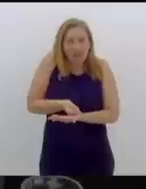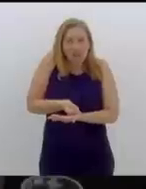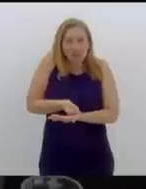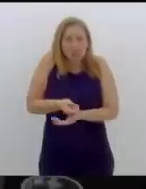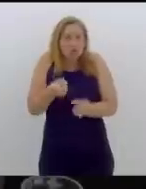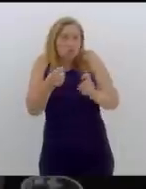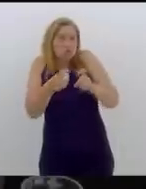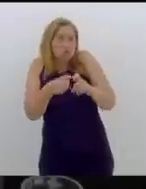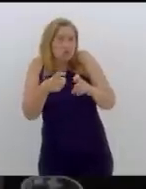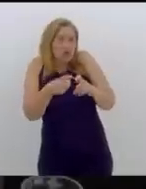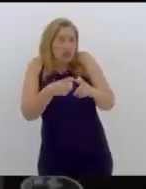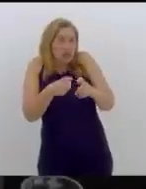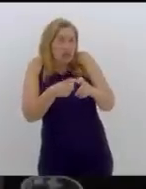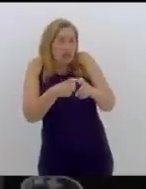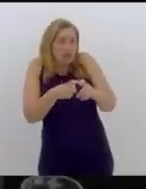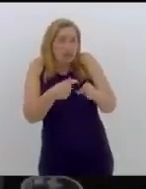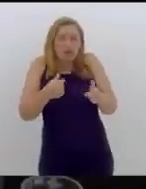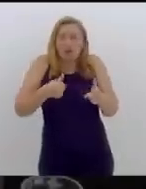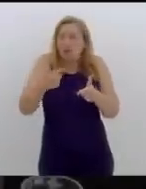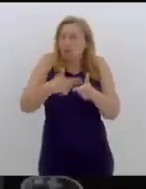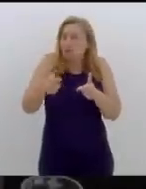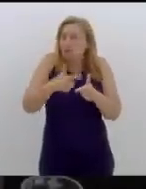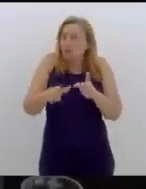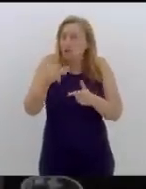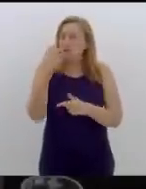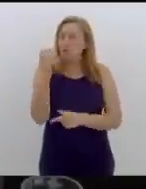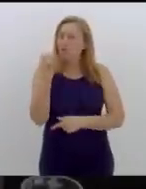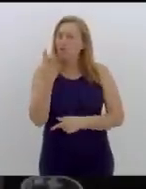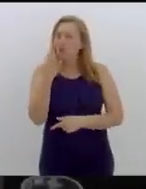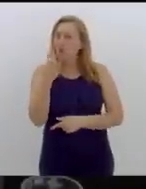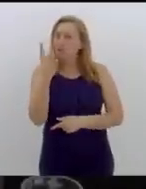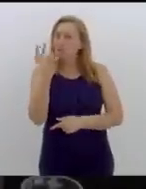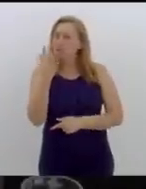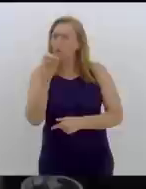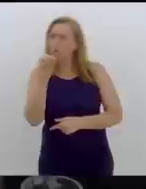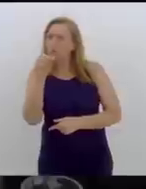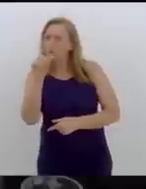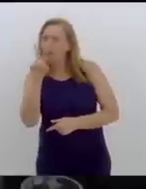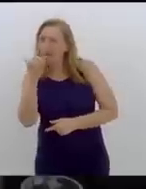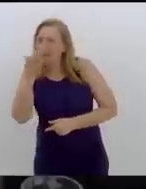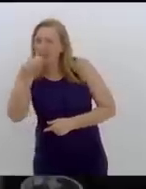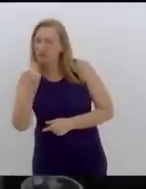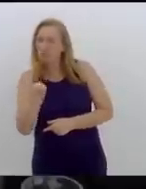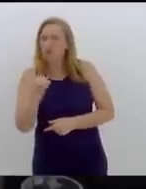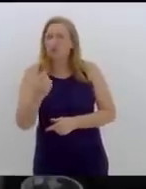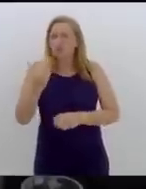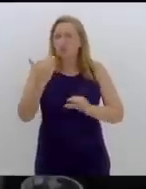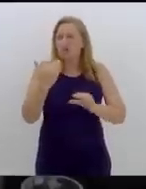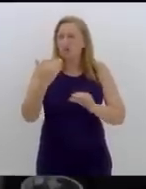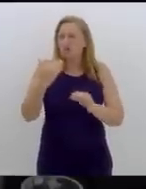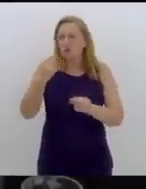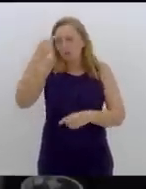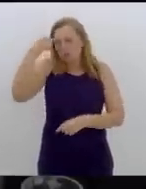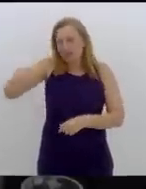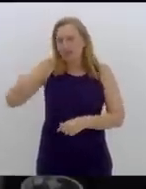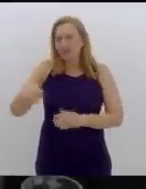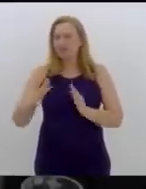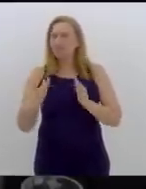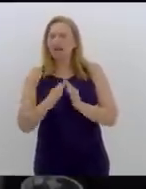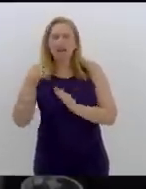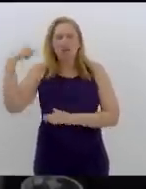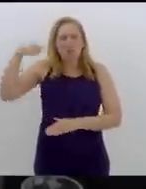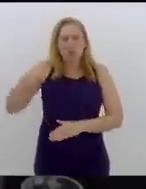médico que eu tinha um problema ortopédico e Fui mandado para casa como